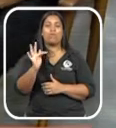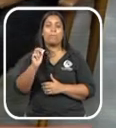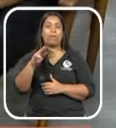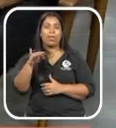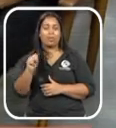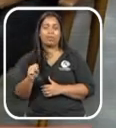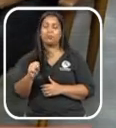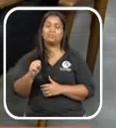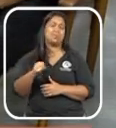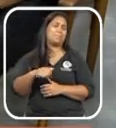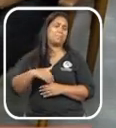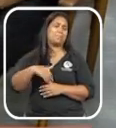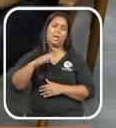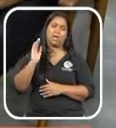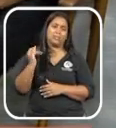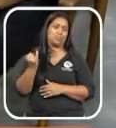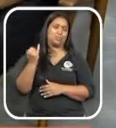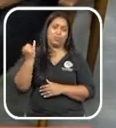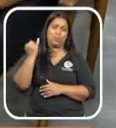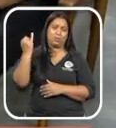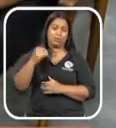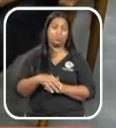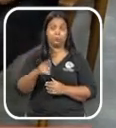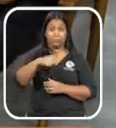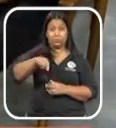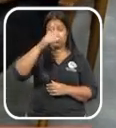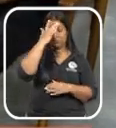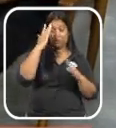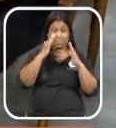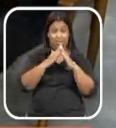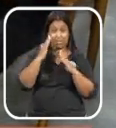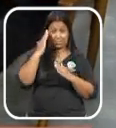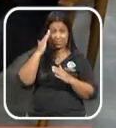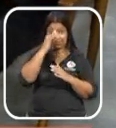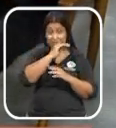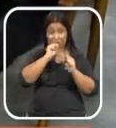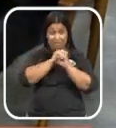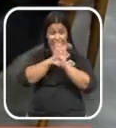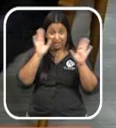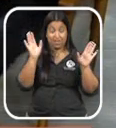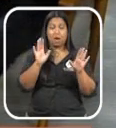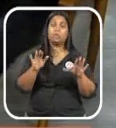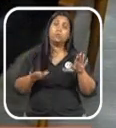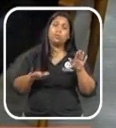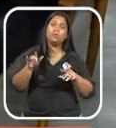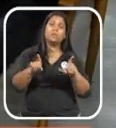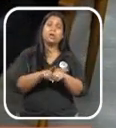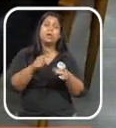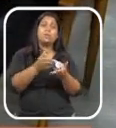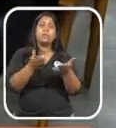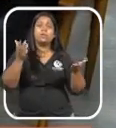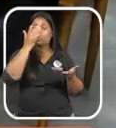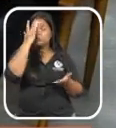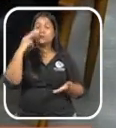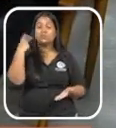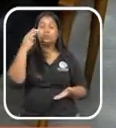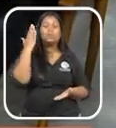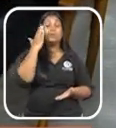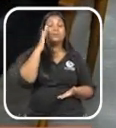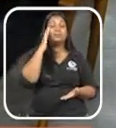casa entender, ô João, e para até talvez alguns vereadores também entender, que não vai